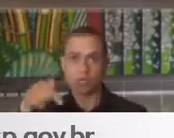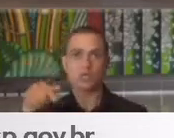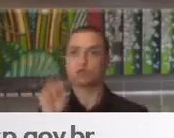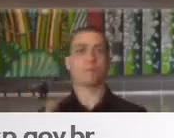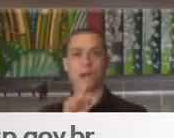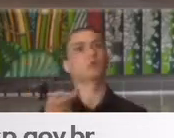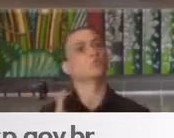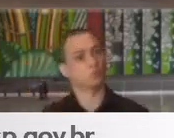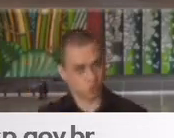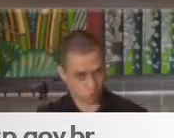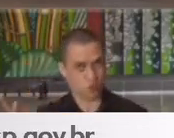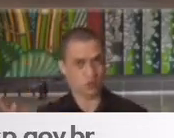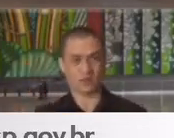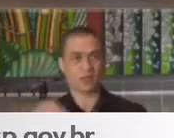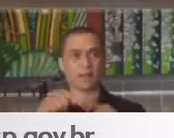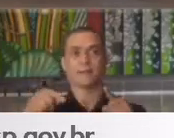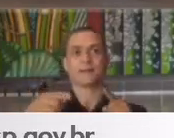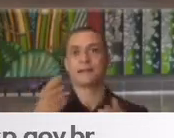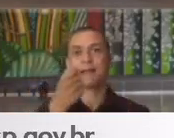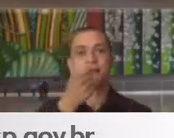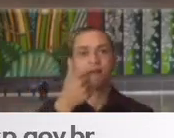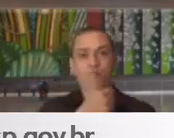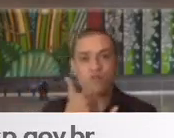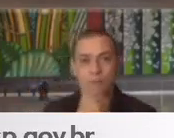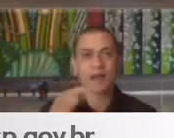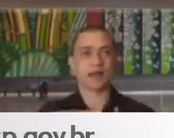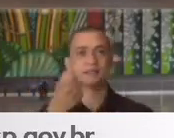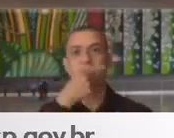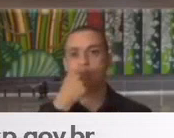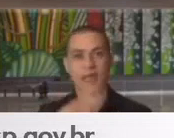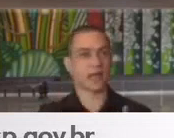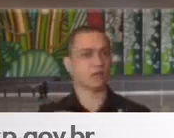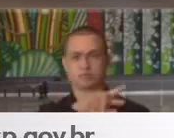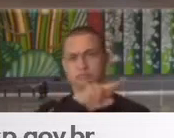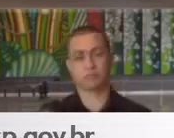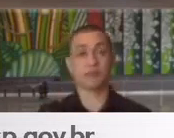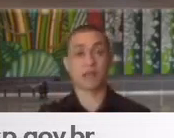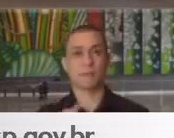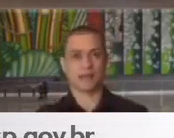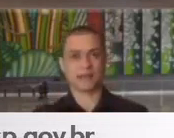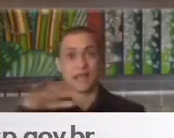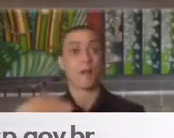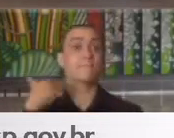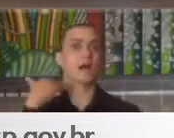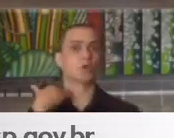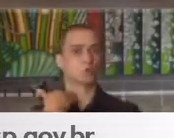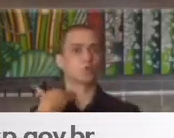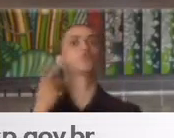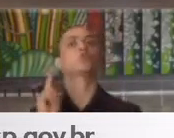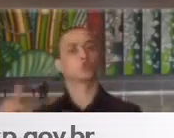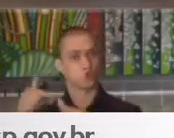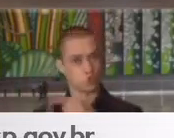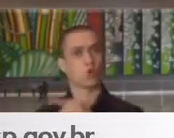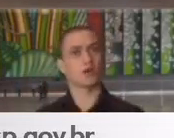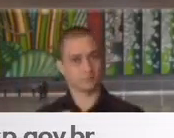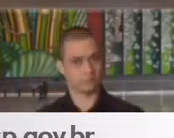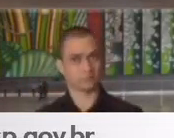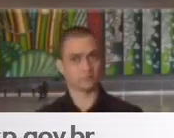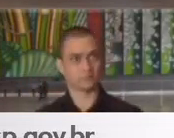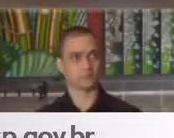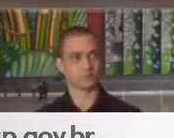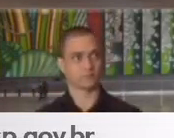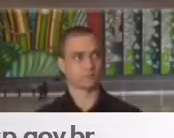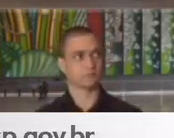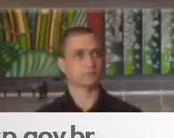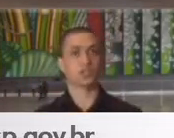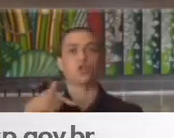tratamento, de fornecimento de remédios, como farmácias, etc., mas também, por exemplo, do sistema bancário, que segue em funcionamento normal,